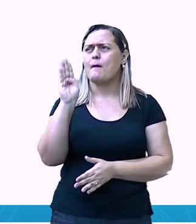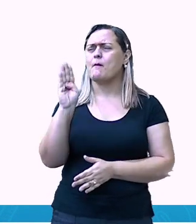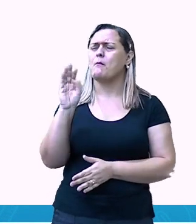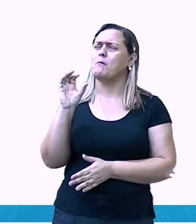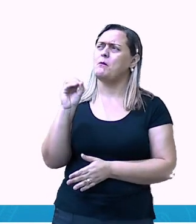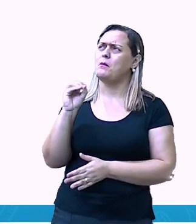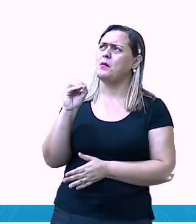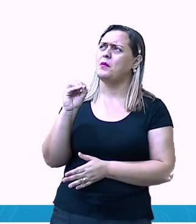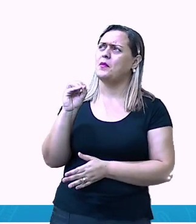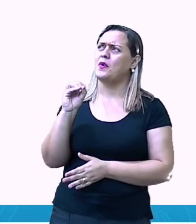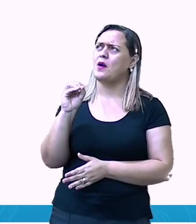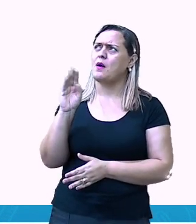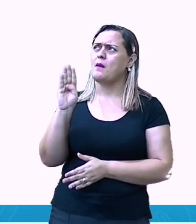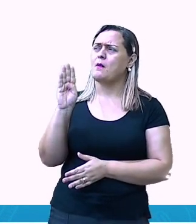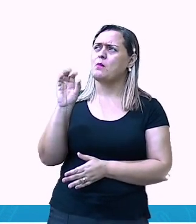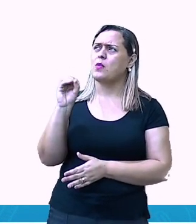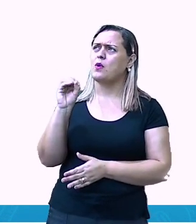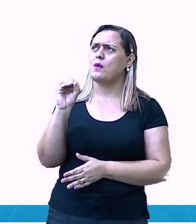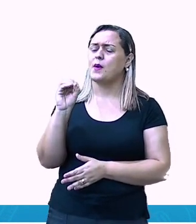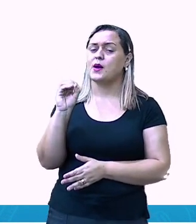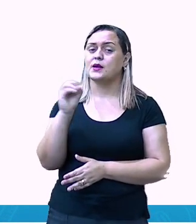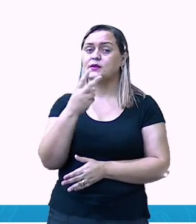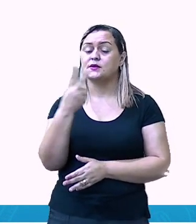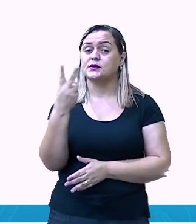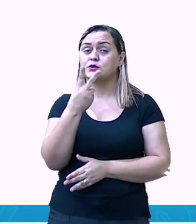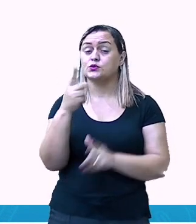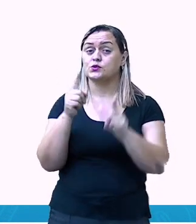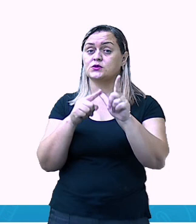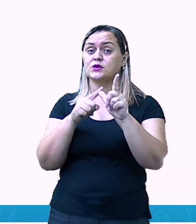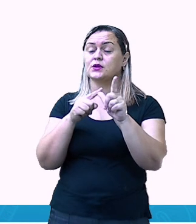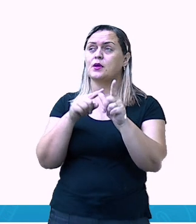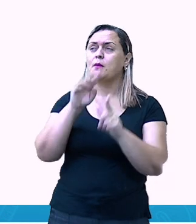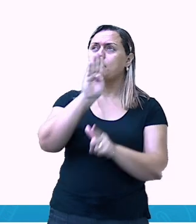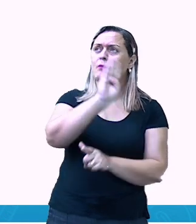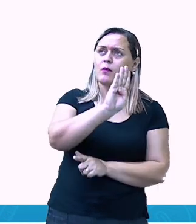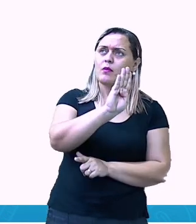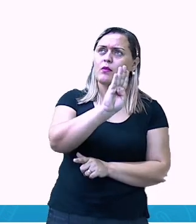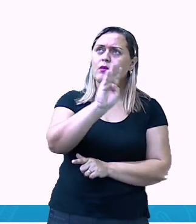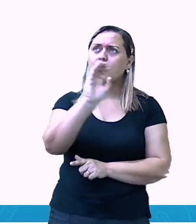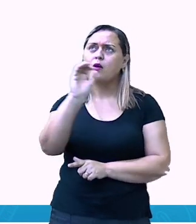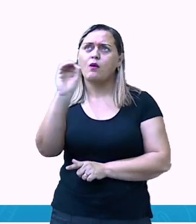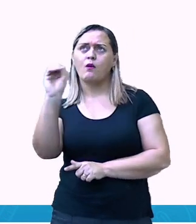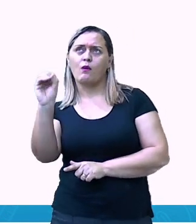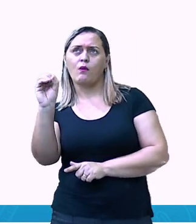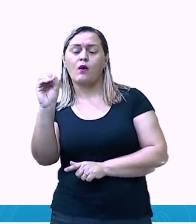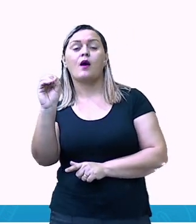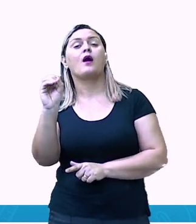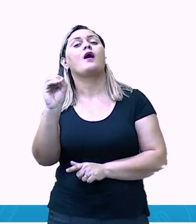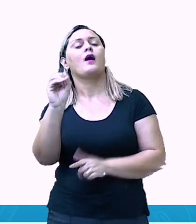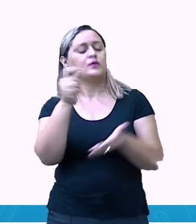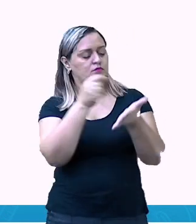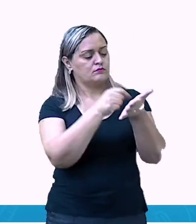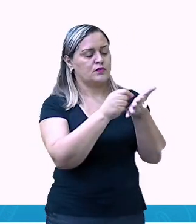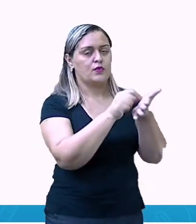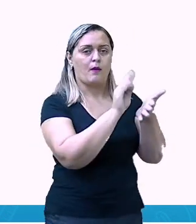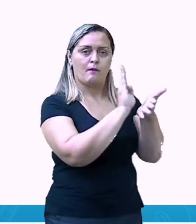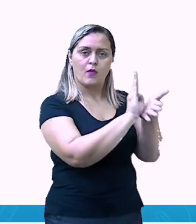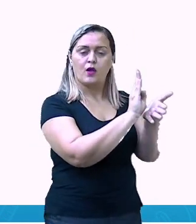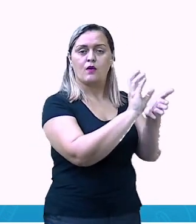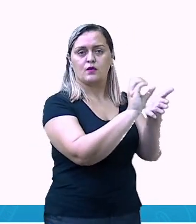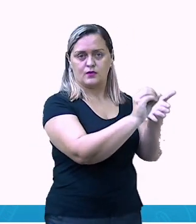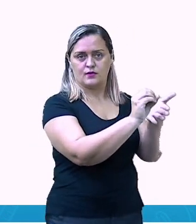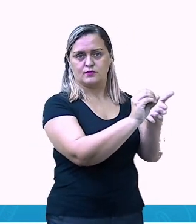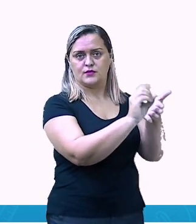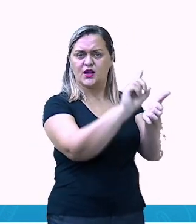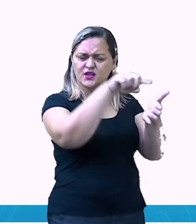o que você está ouvindo. Isso é muito importante. Então, abacaxi, qual é a primeira sílaba da palavra abacaxi? Ó,